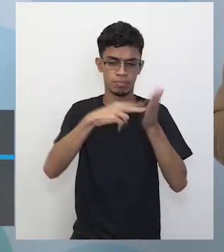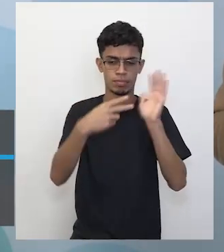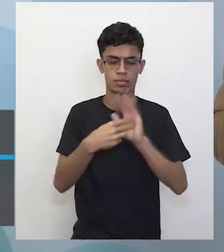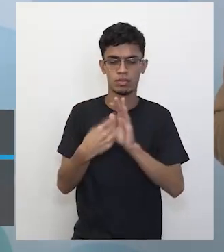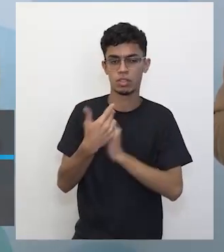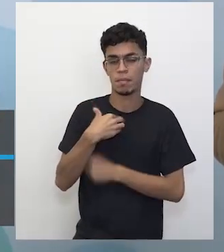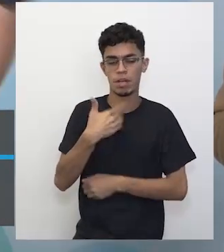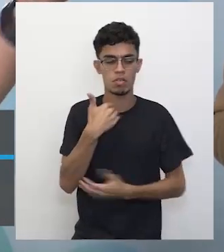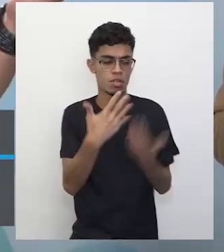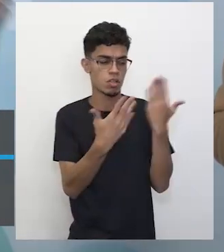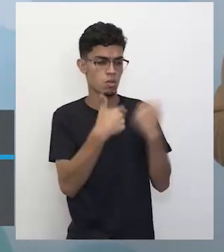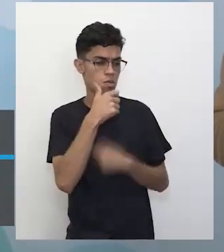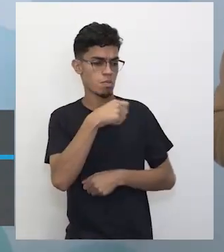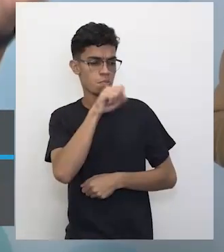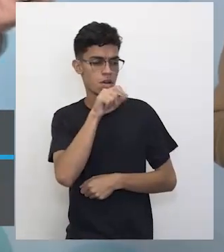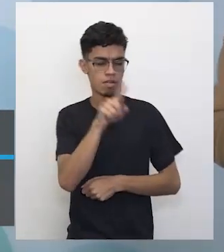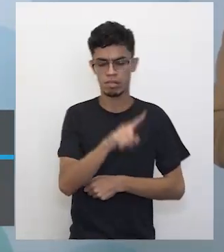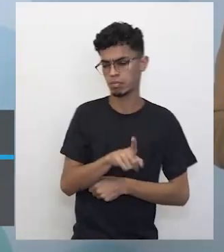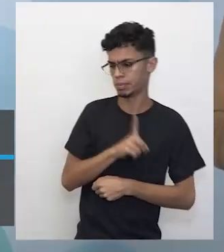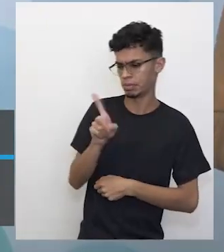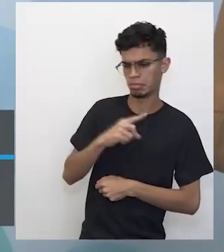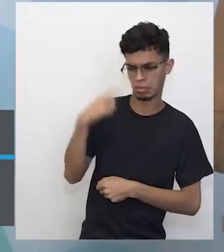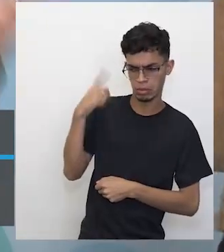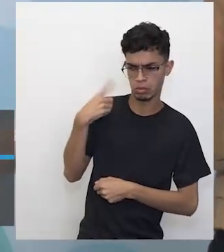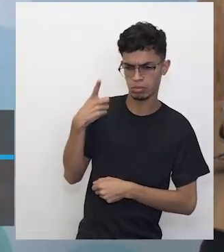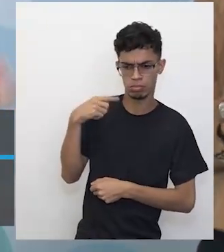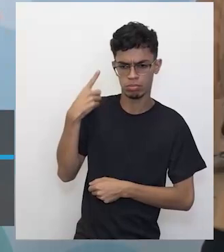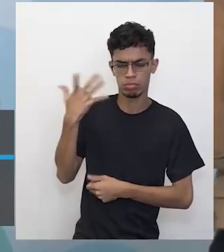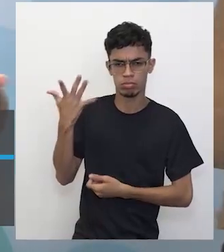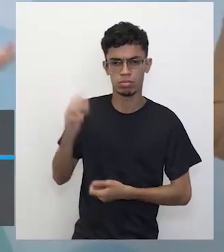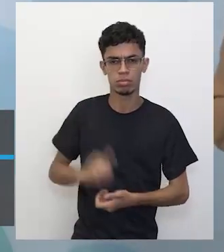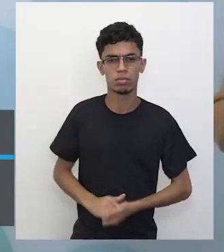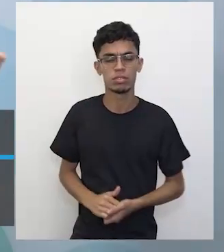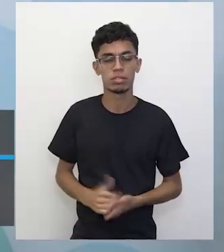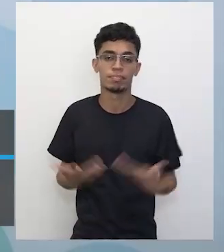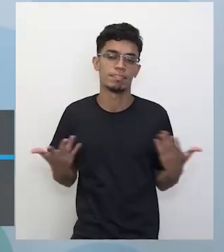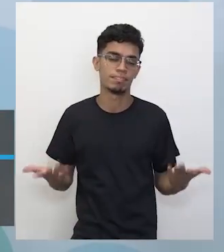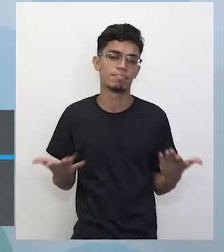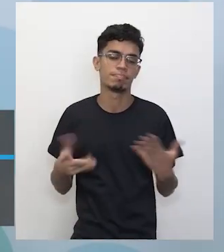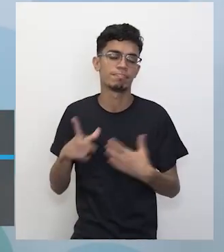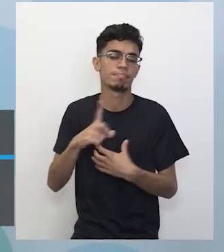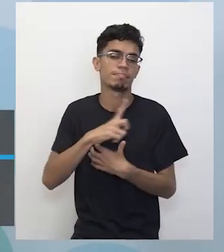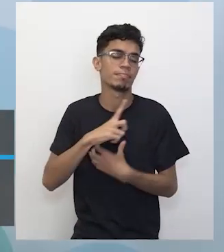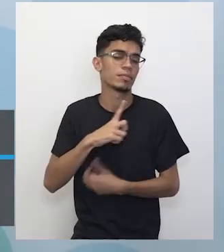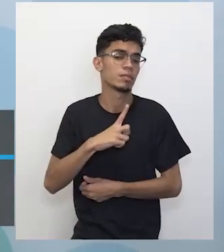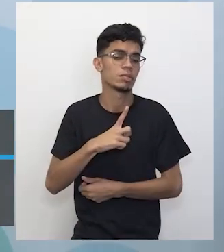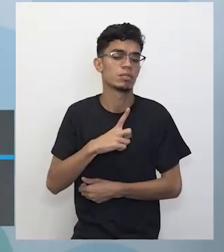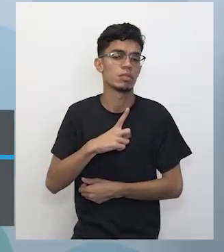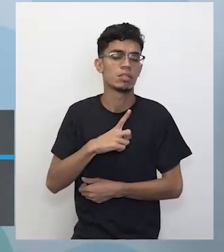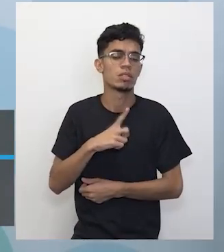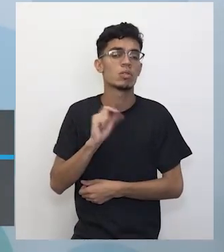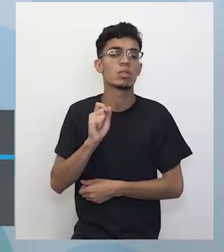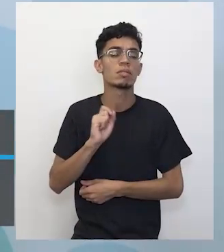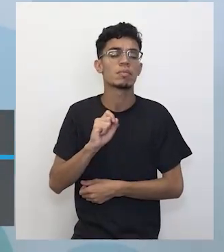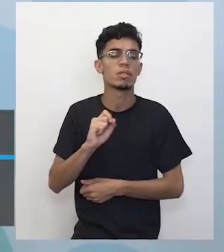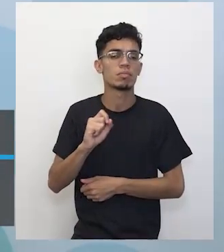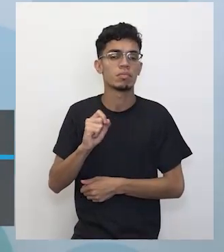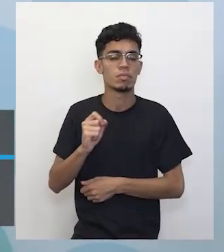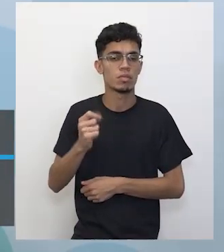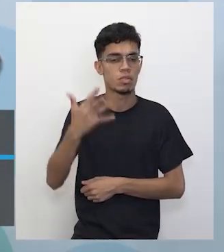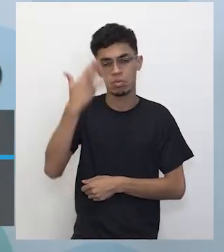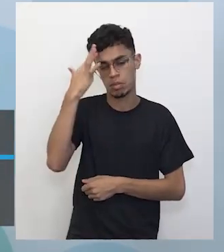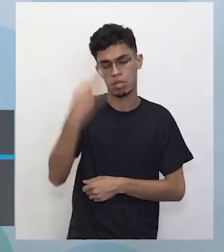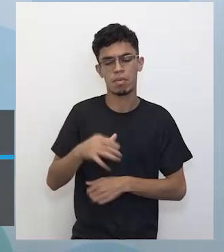mãe vai falar, você tá maluca? Você tá louca? Né? Então é isso que a gente tem que entender. Muitas vezes, quando a gente fala, né,